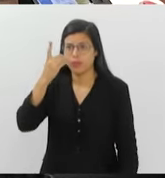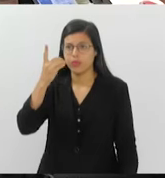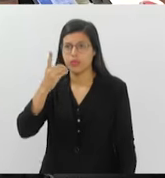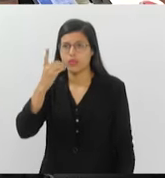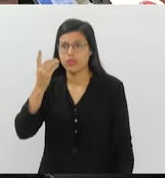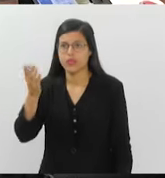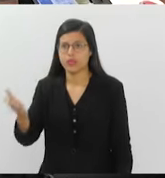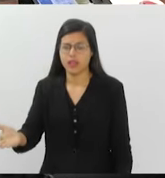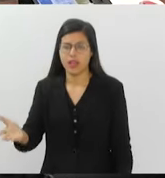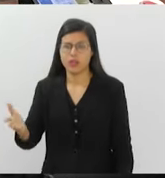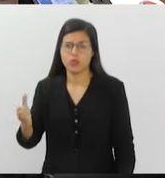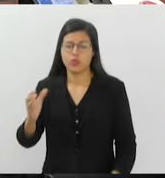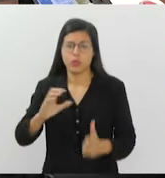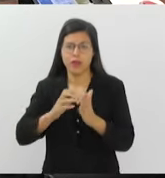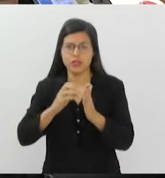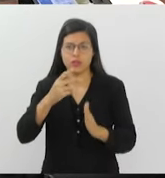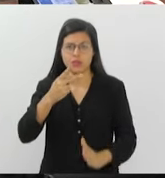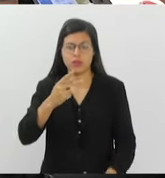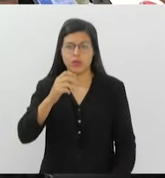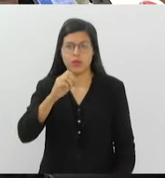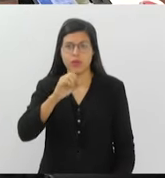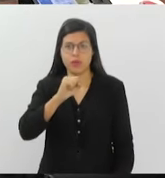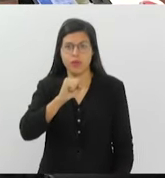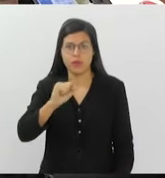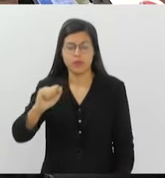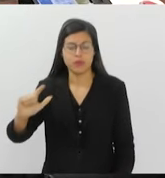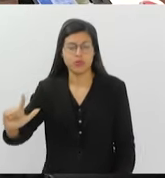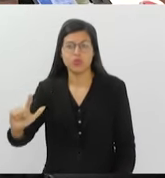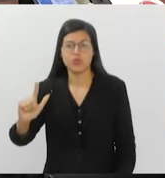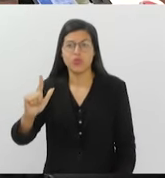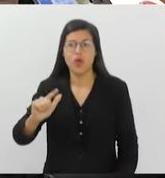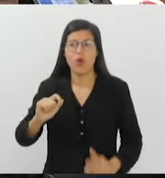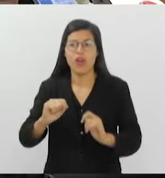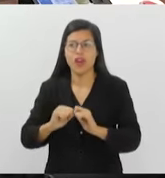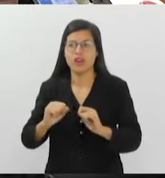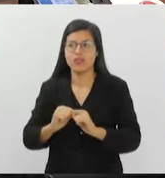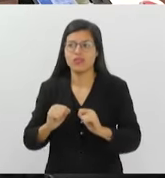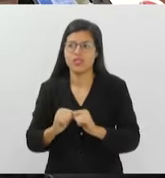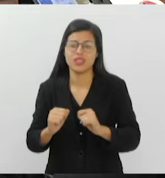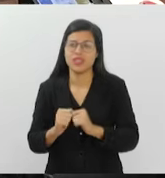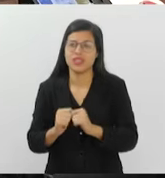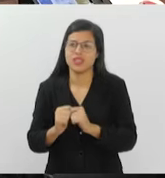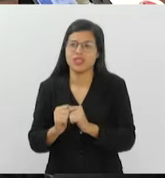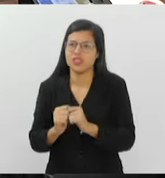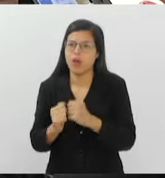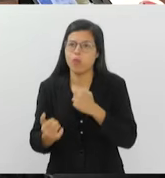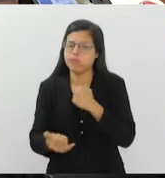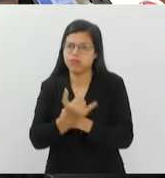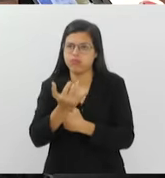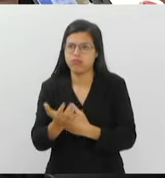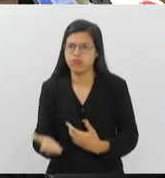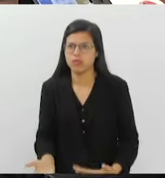pretende, o deputado PSOL, é um gol de mão. Na verdade, deputado. Eu li a emenda em plenário. Vossa Excelência está sustentando